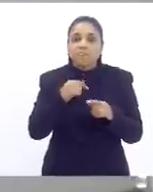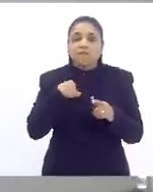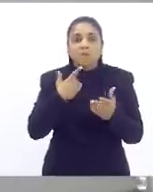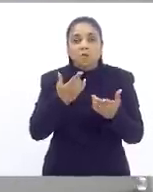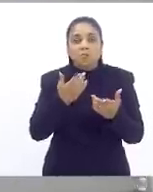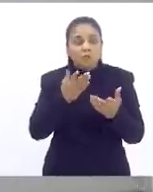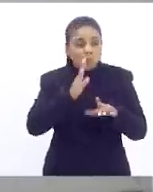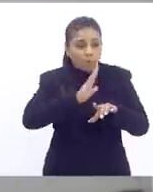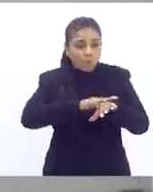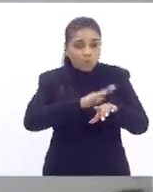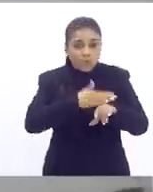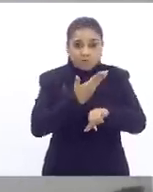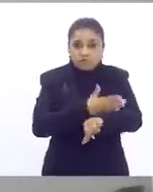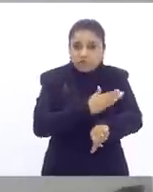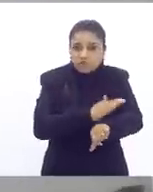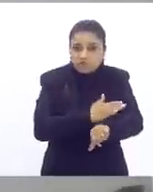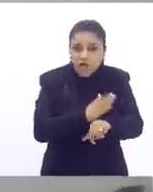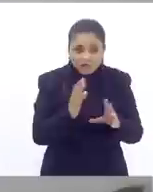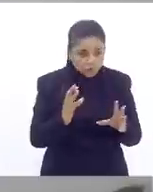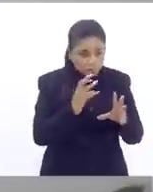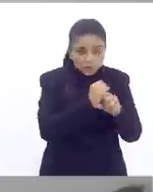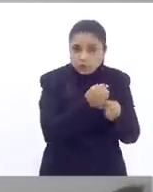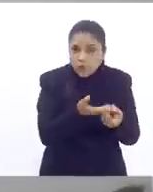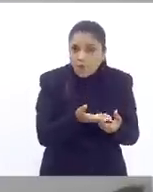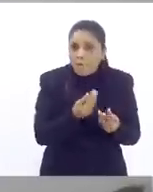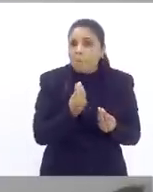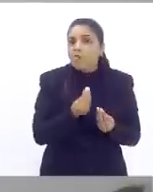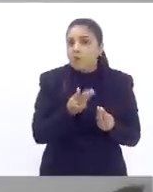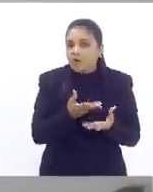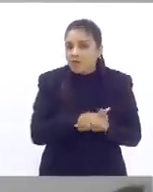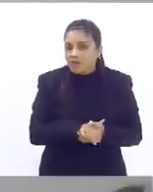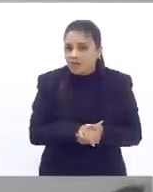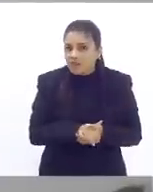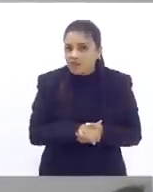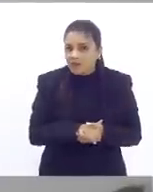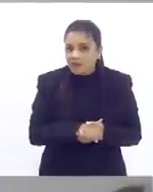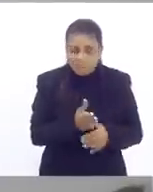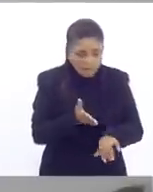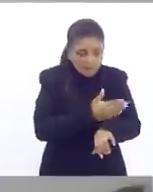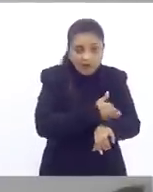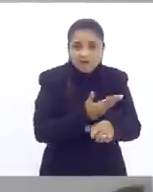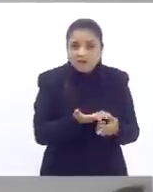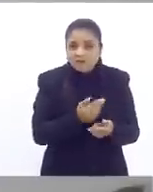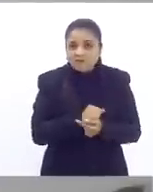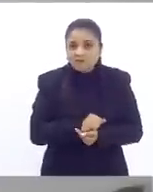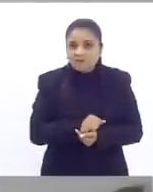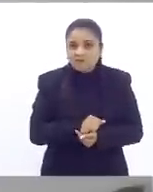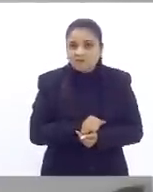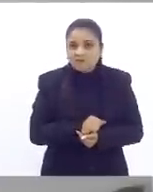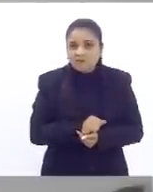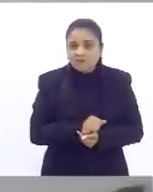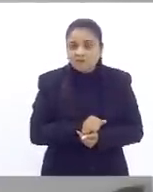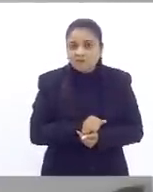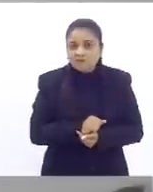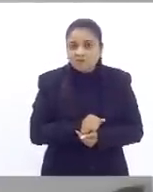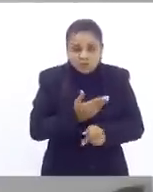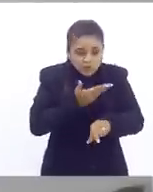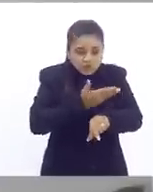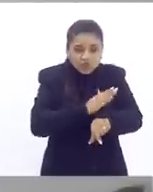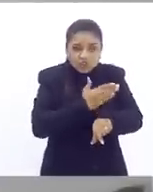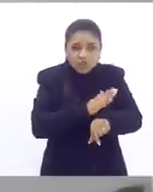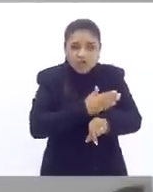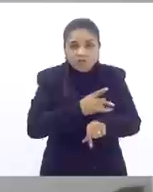não conta Claro que conta tem a reciprocidade Por que que no estágio propatória não